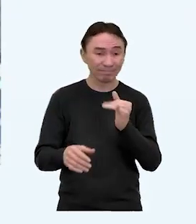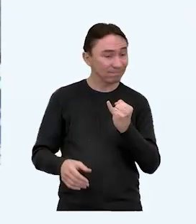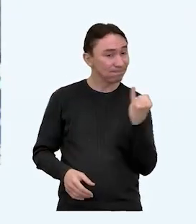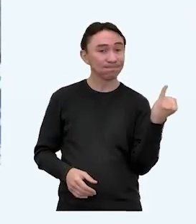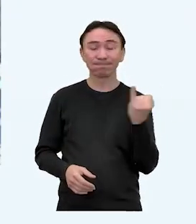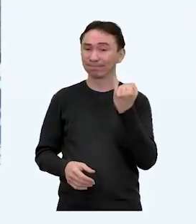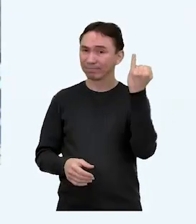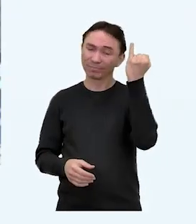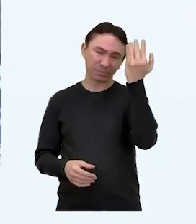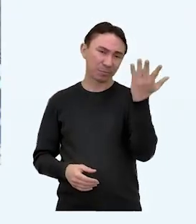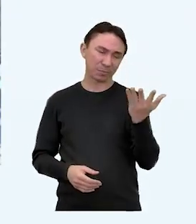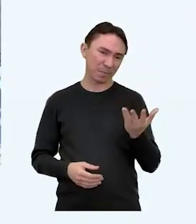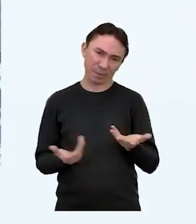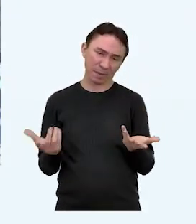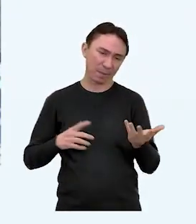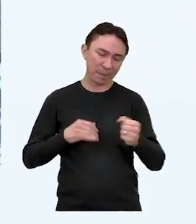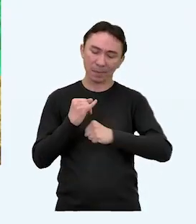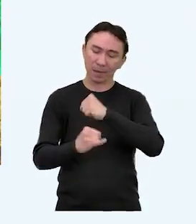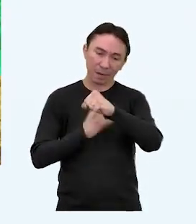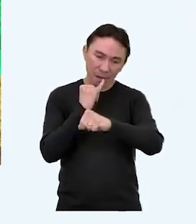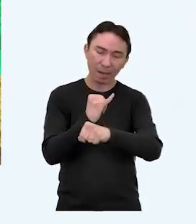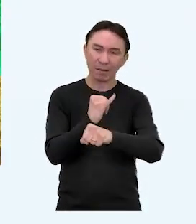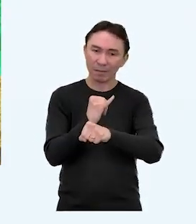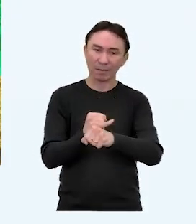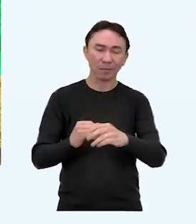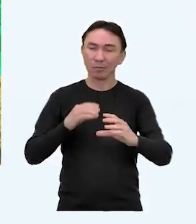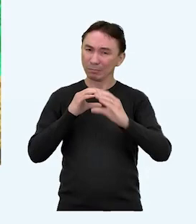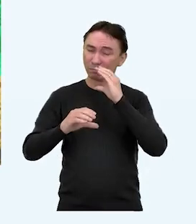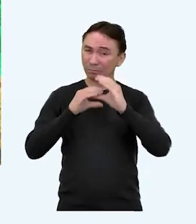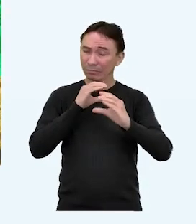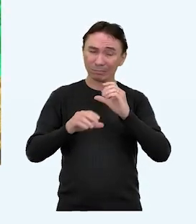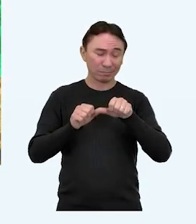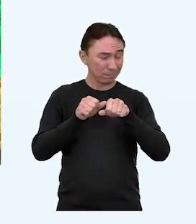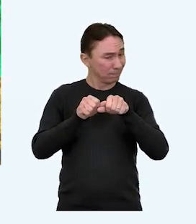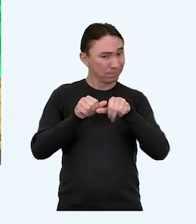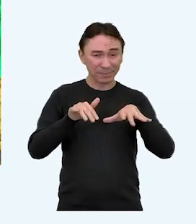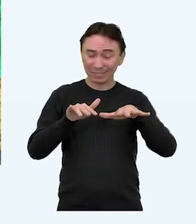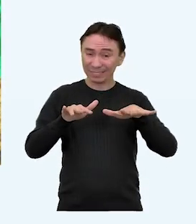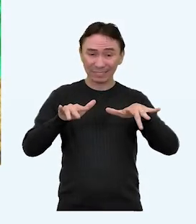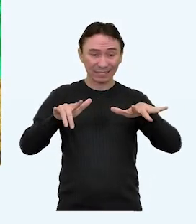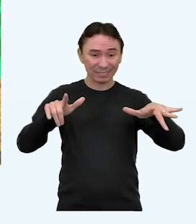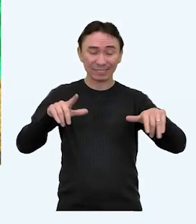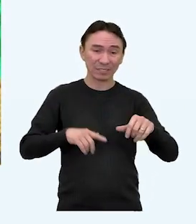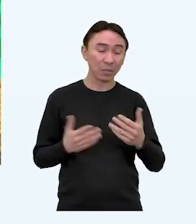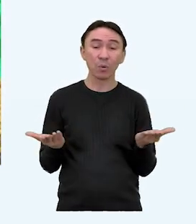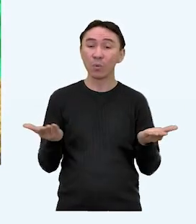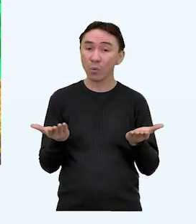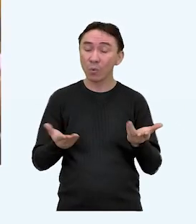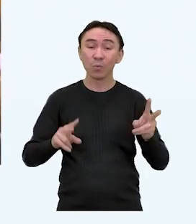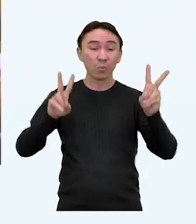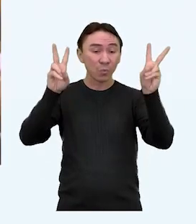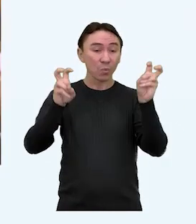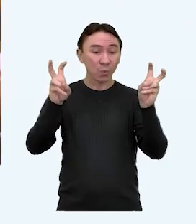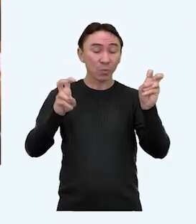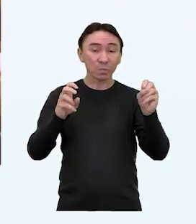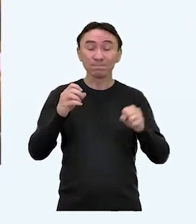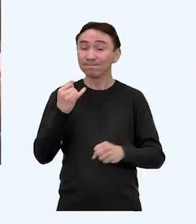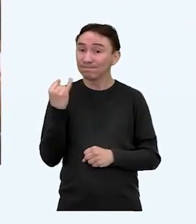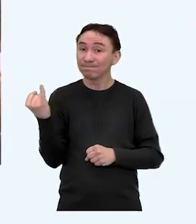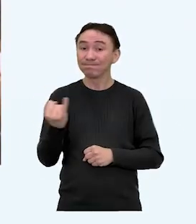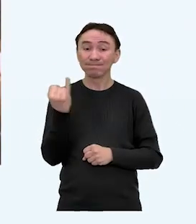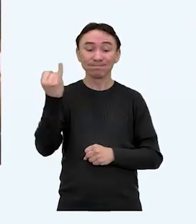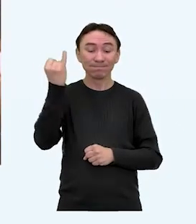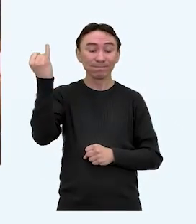através da internet, através dos meios de comunicação. Um dos assuntos mais complexos hoje é que,